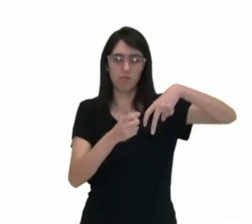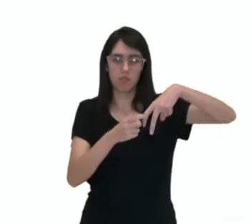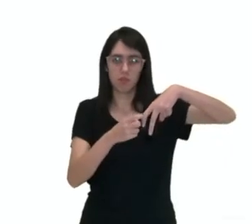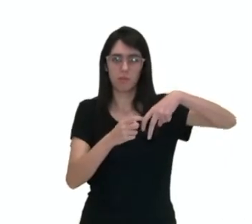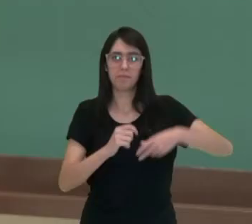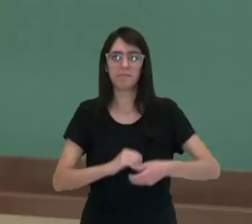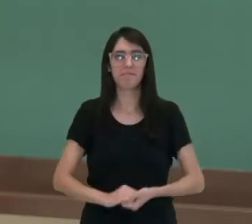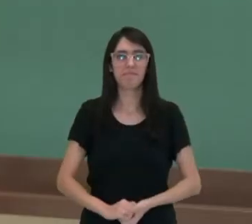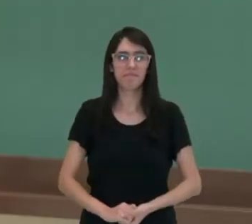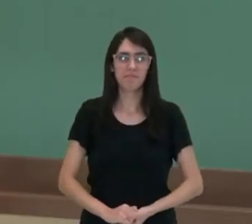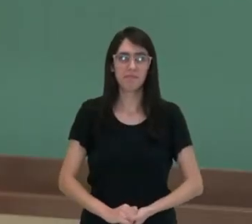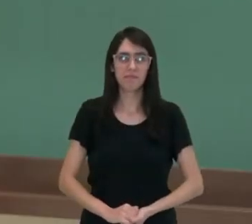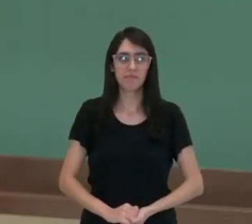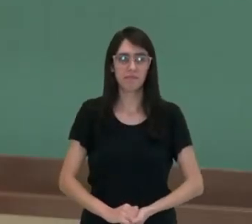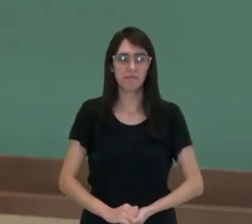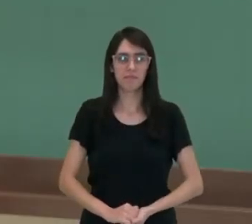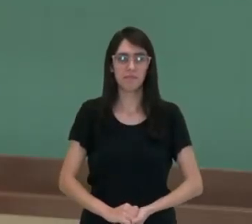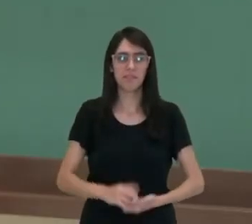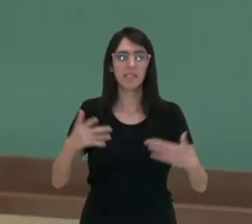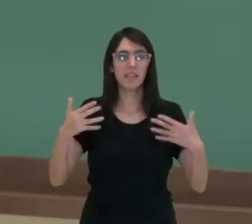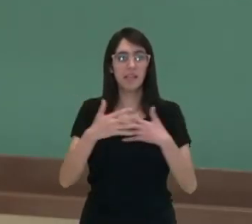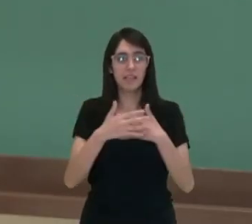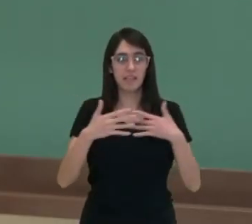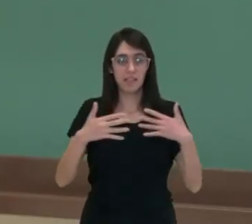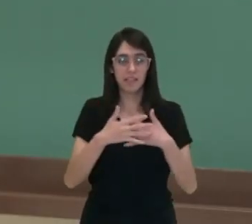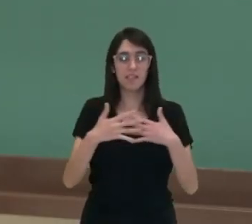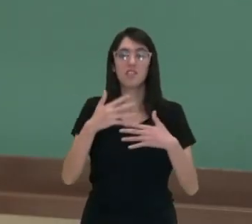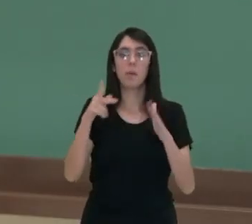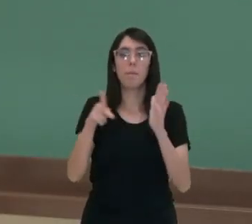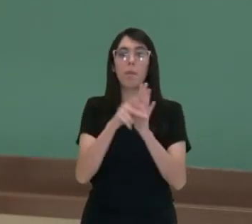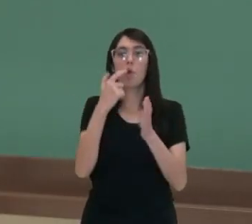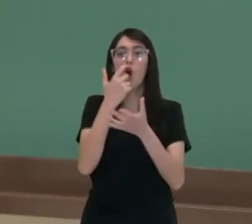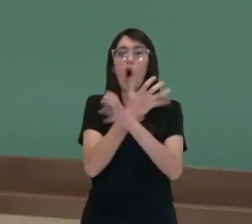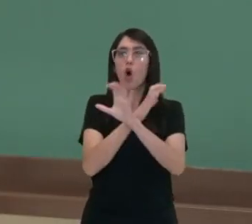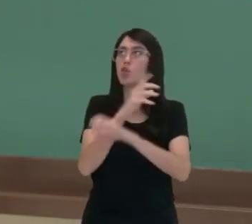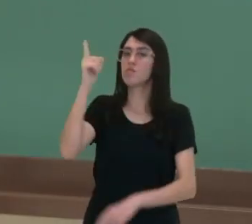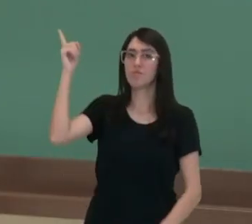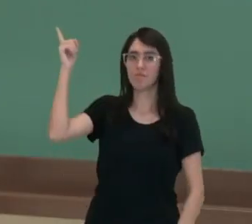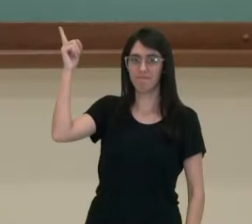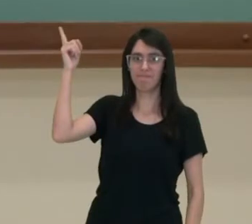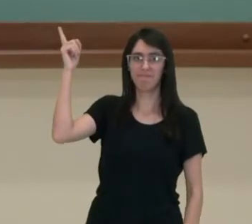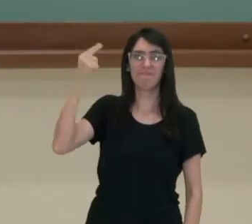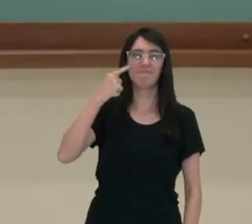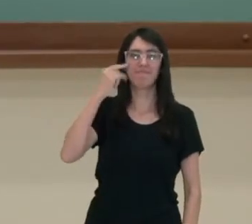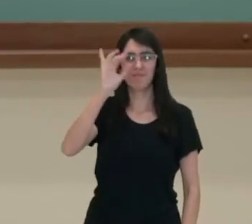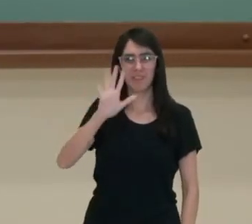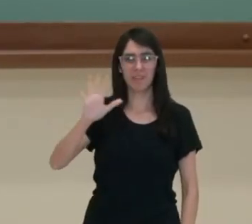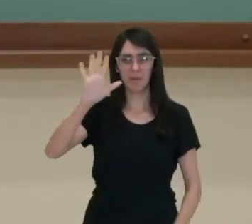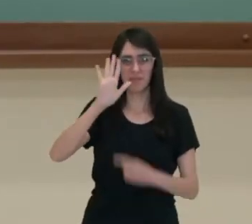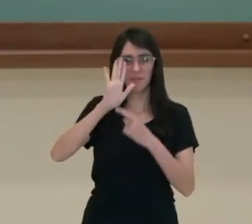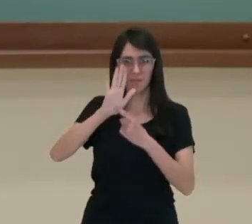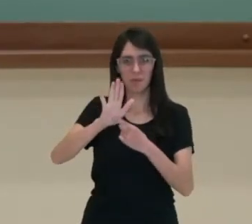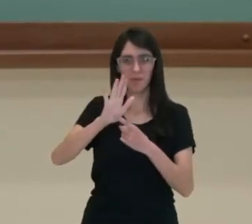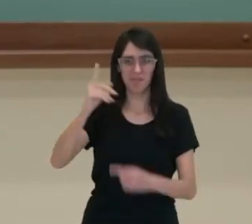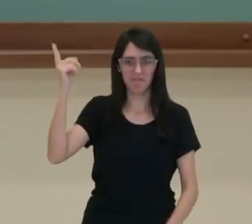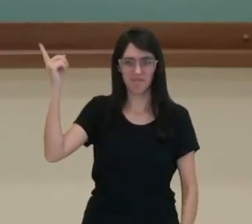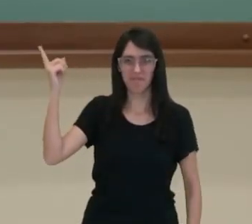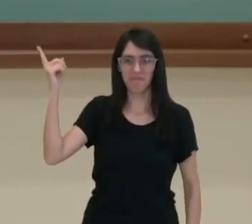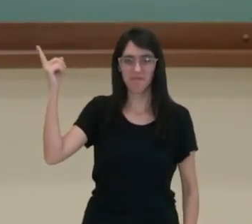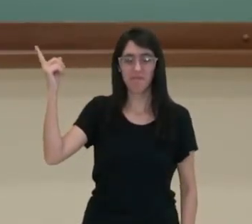recebendo. Tecido conjuntivo ósseo, olha lá, ó, a animação. Então, tecido conjuntivo